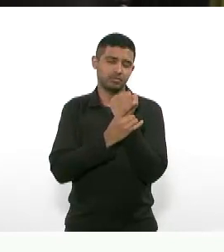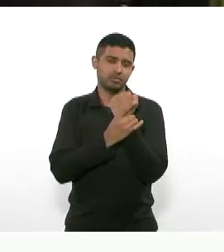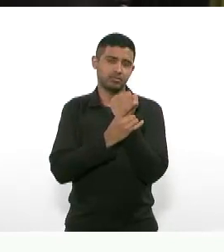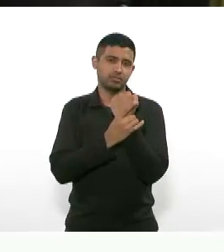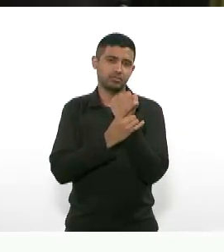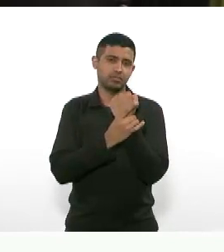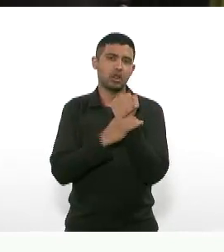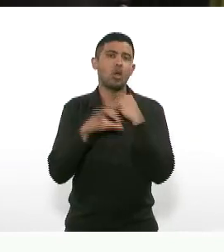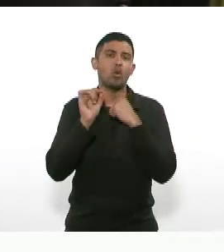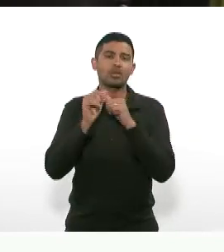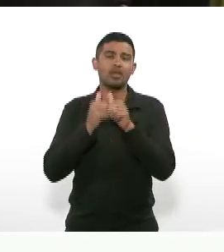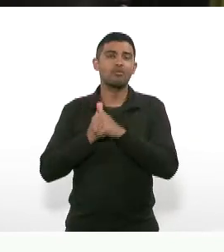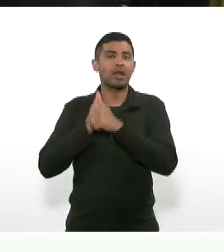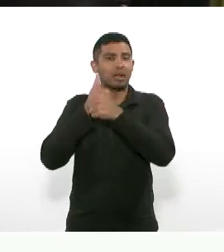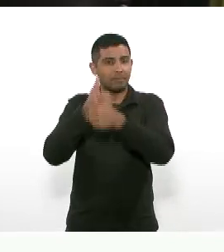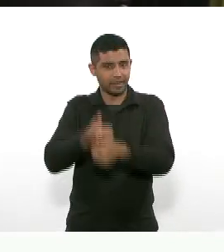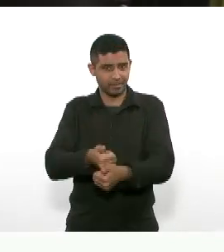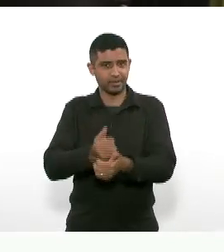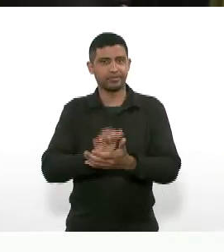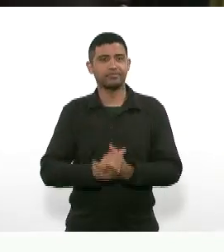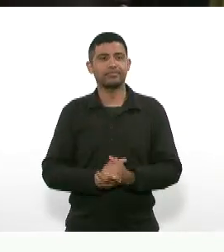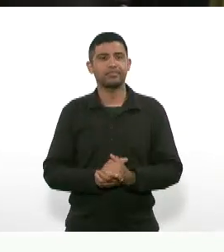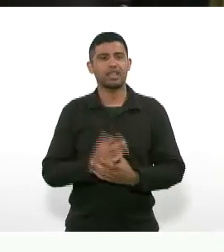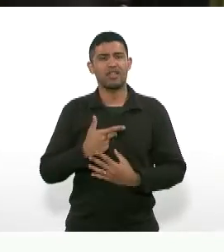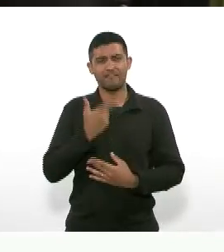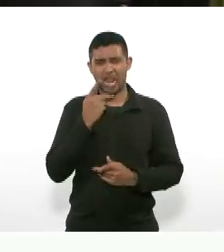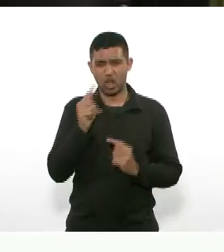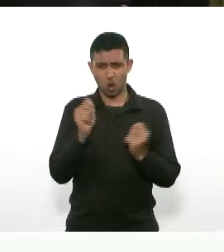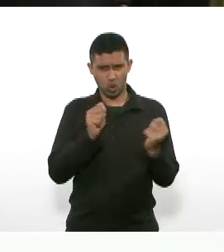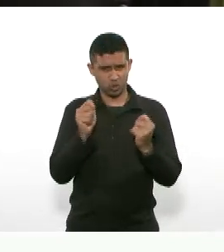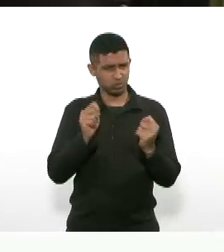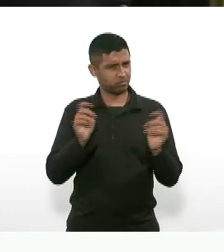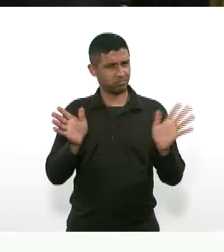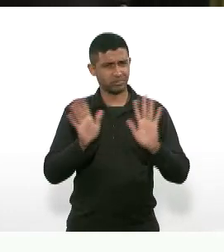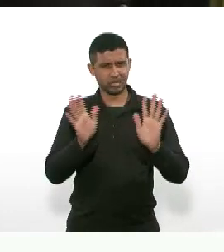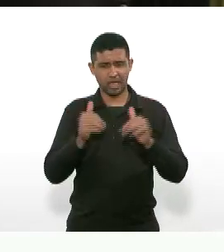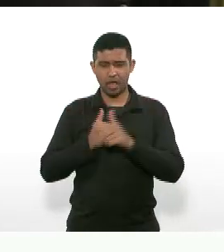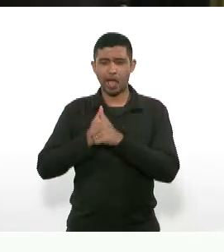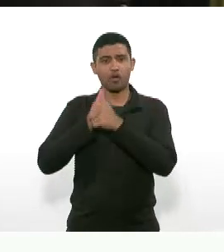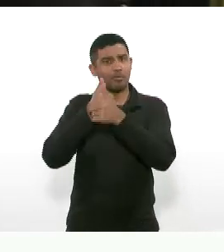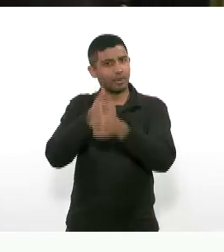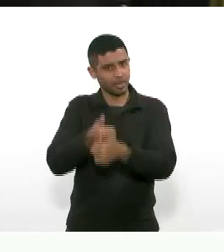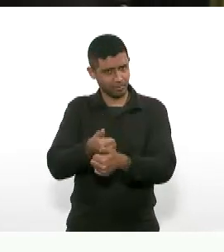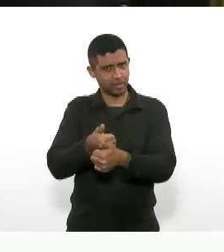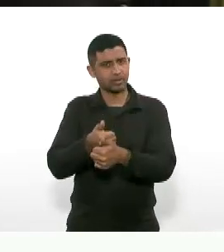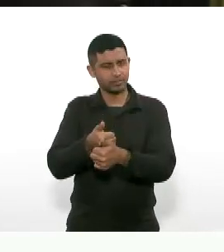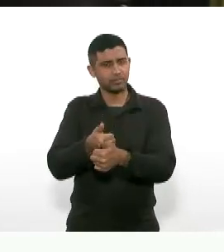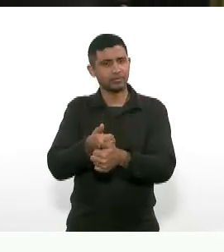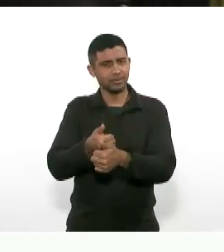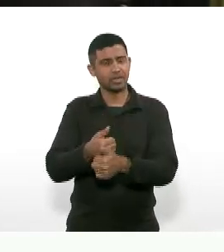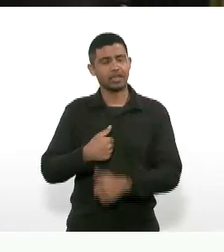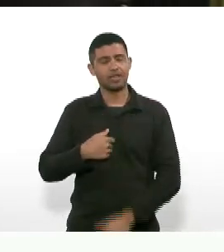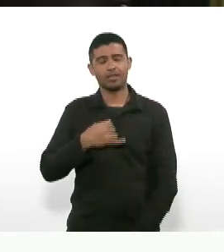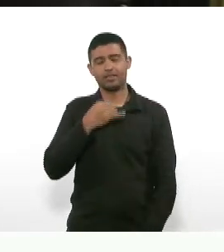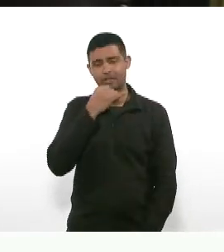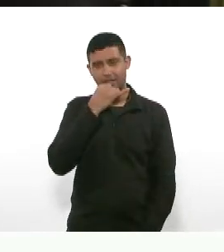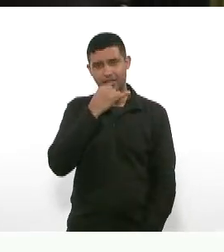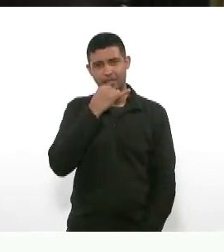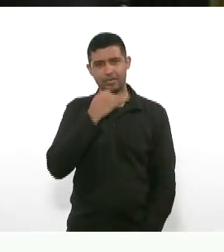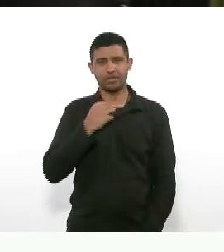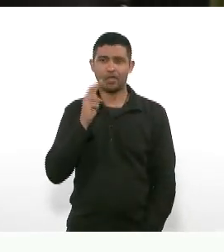um acompanhamento, eu não digo aqui nem um controle, mas um acompanhamento, que eu vejo aqui, por exemplo, né,